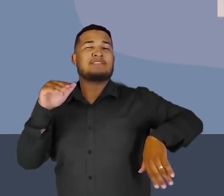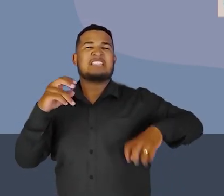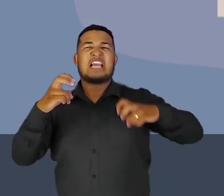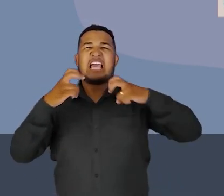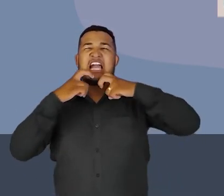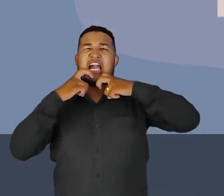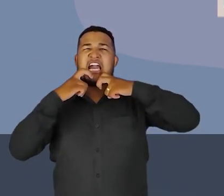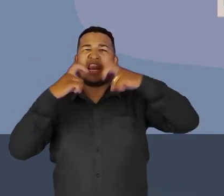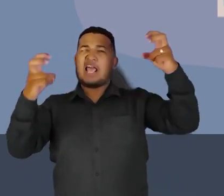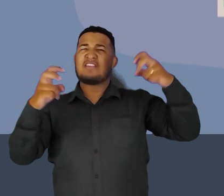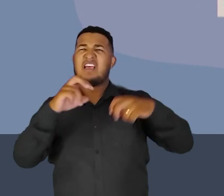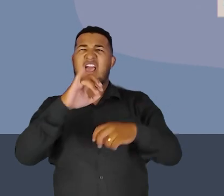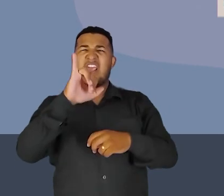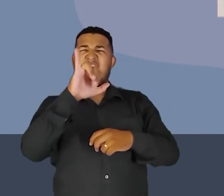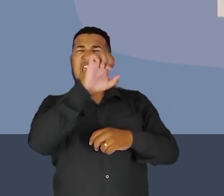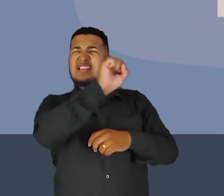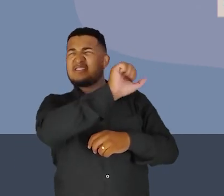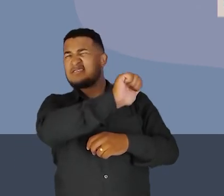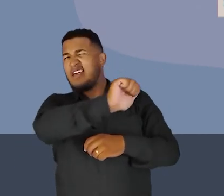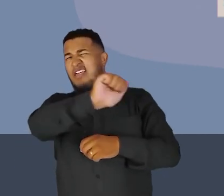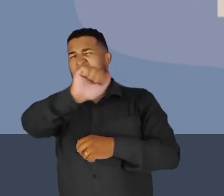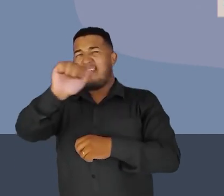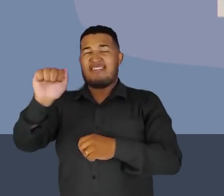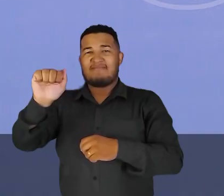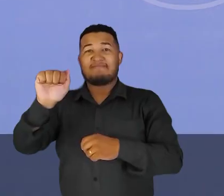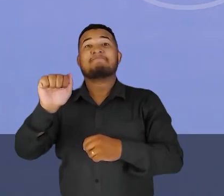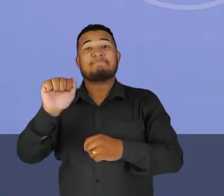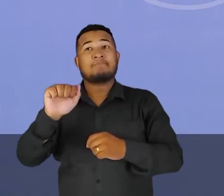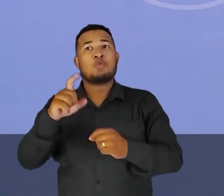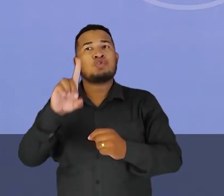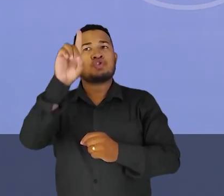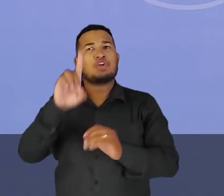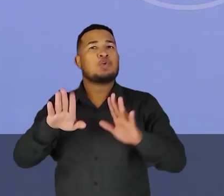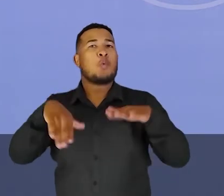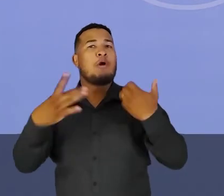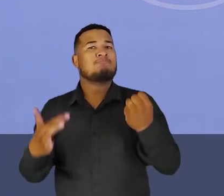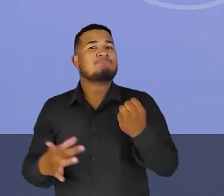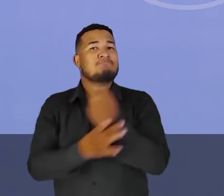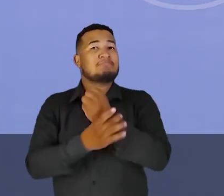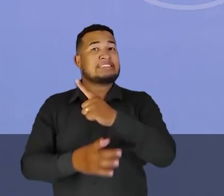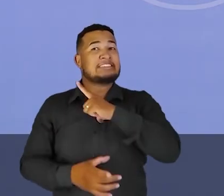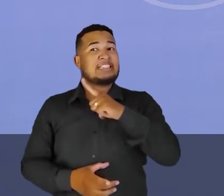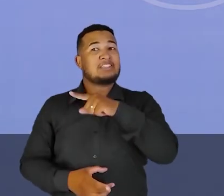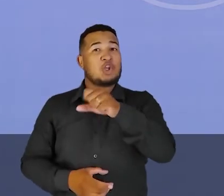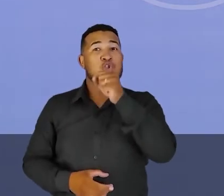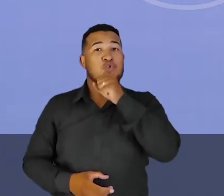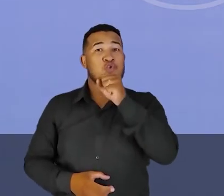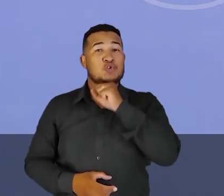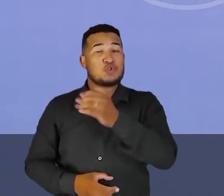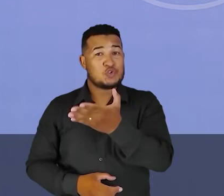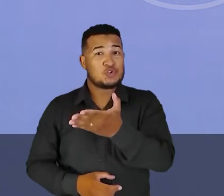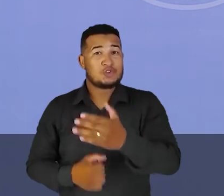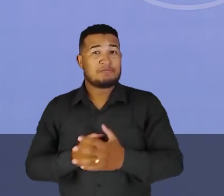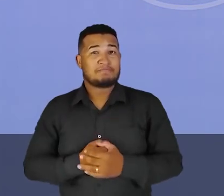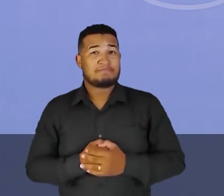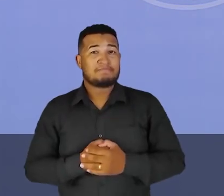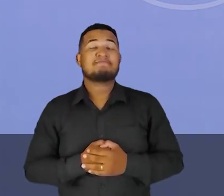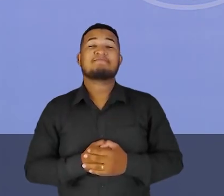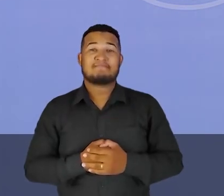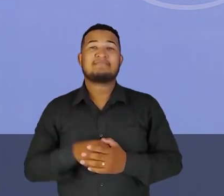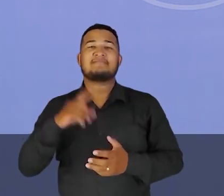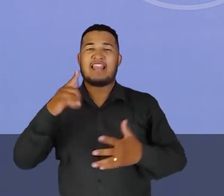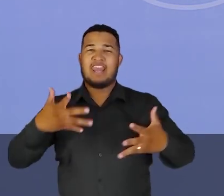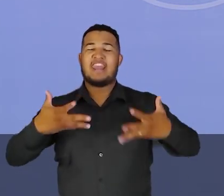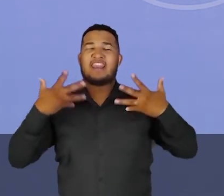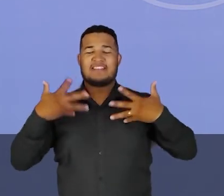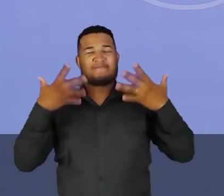gritando: Isa! Então, qual direito está sendo garantido a este senhor aqui? O